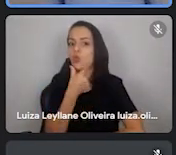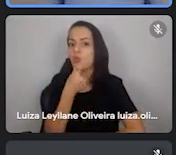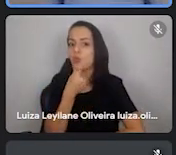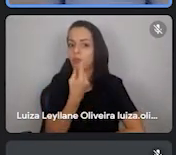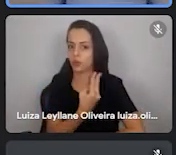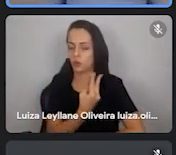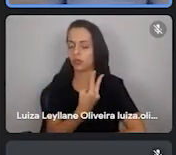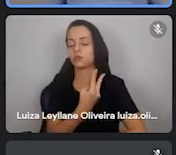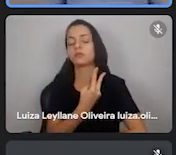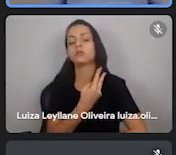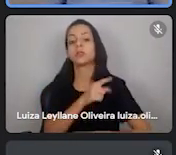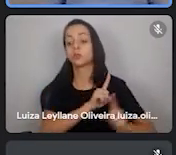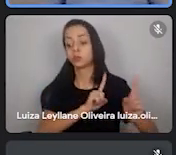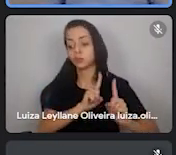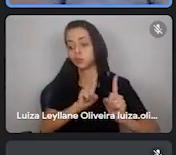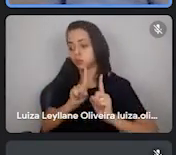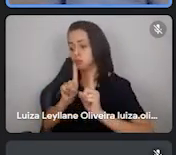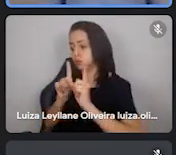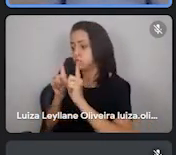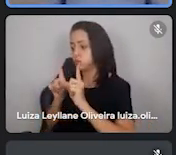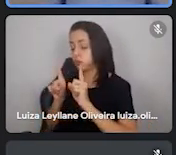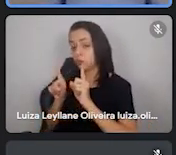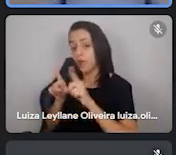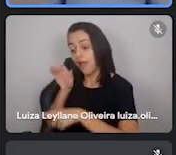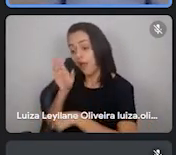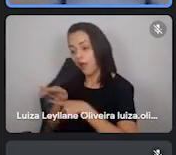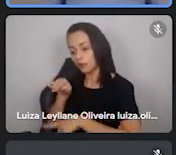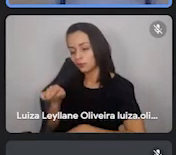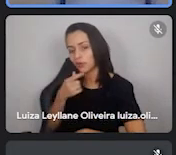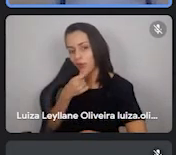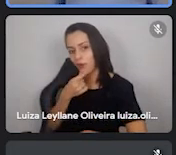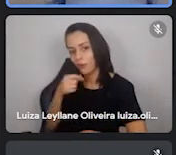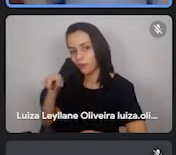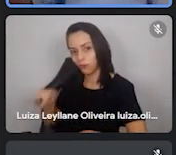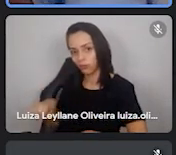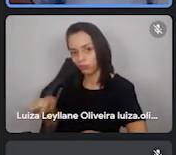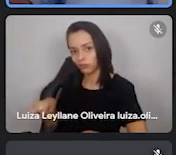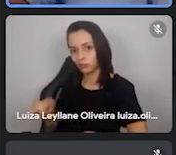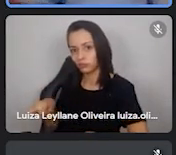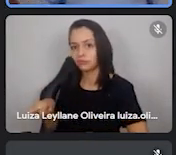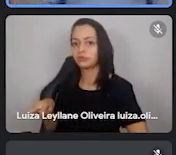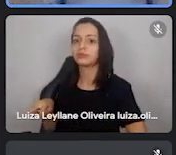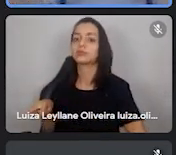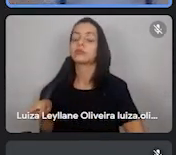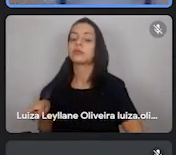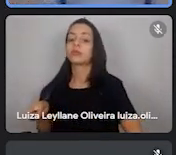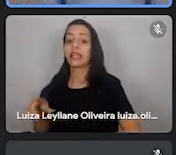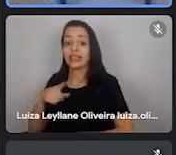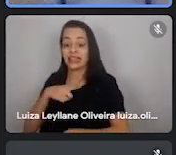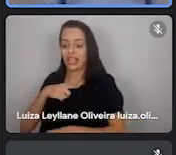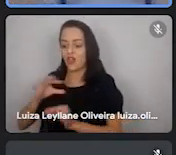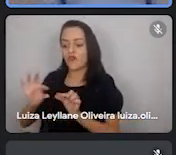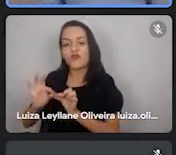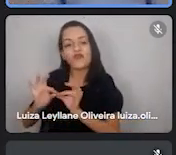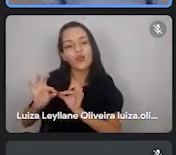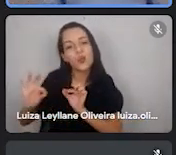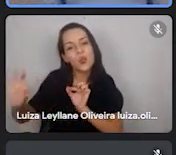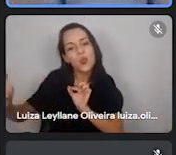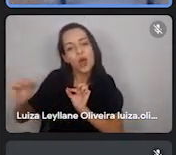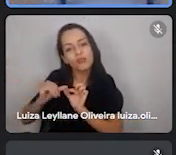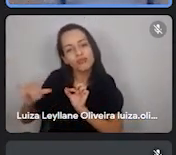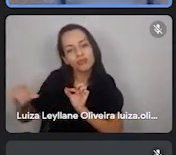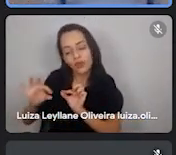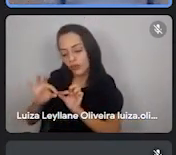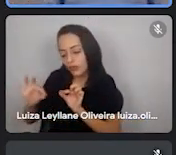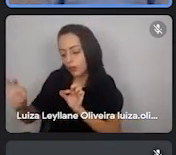rapazes e foram ajudar esse senhor. O fio partido lá do lado. Aí